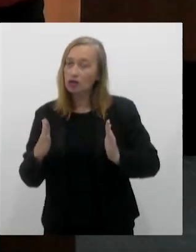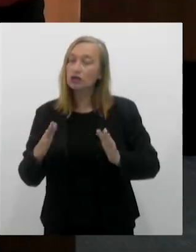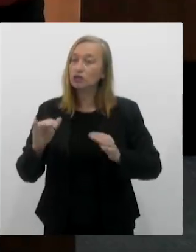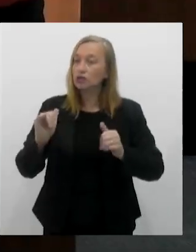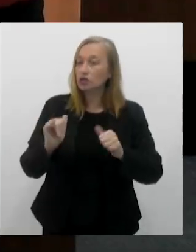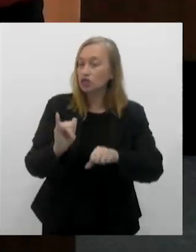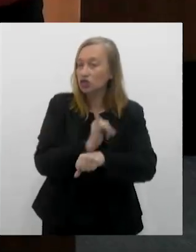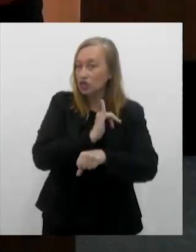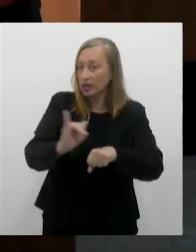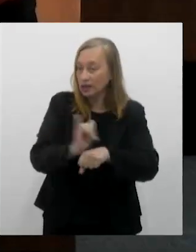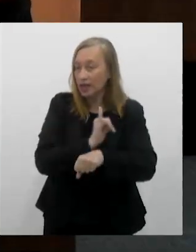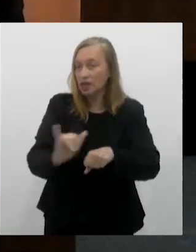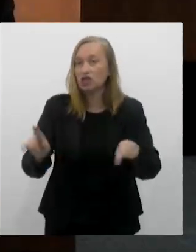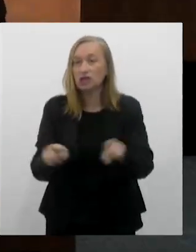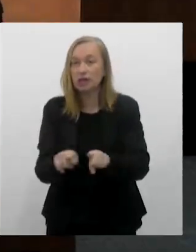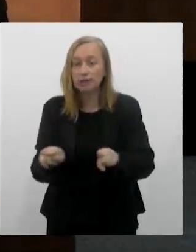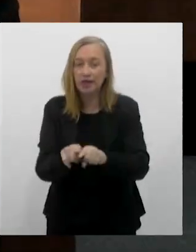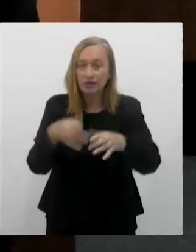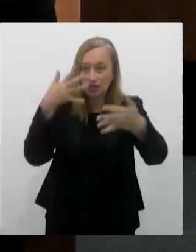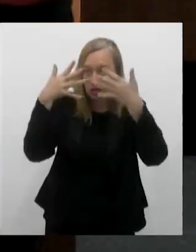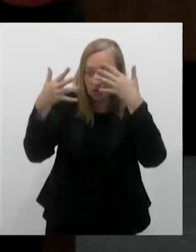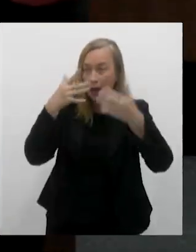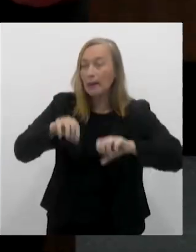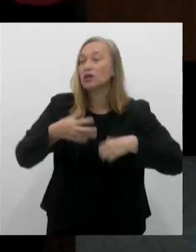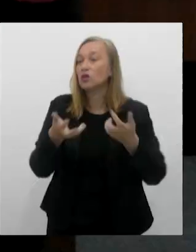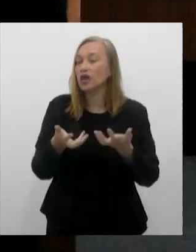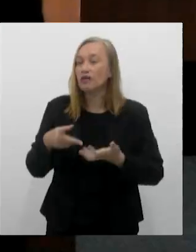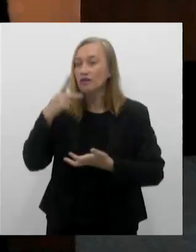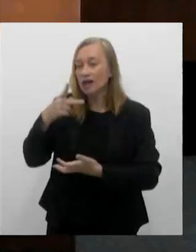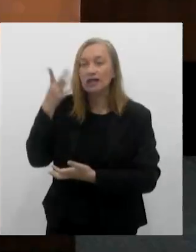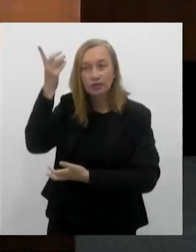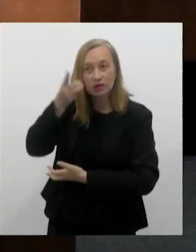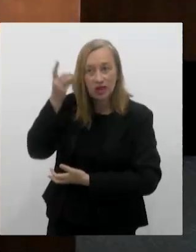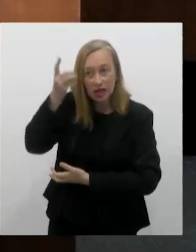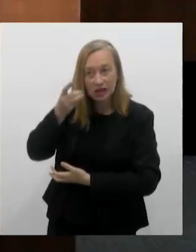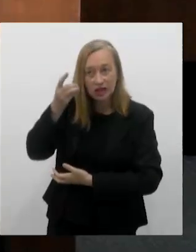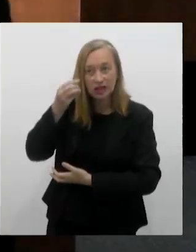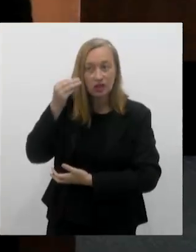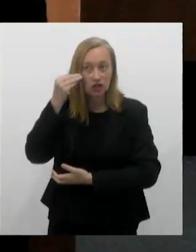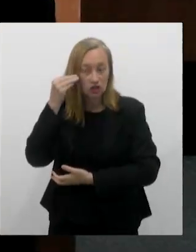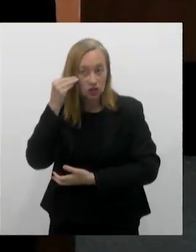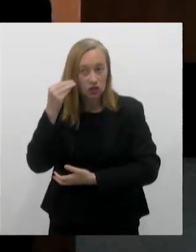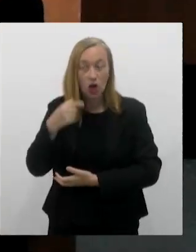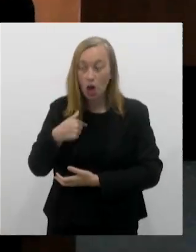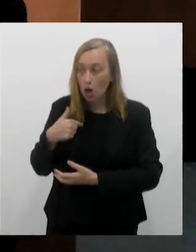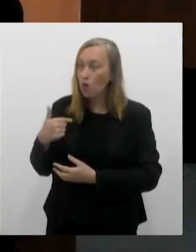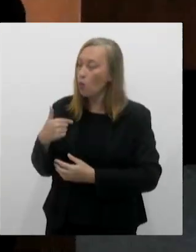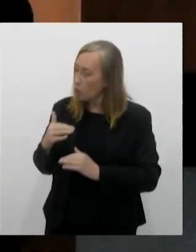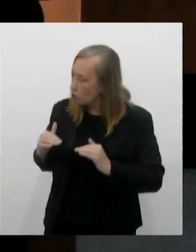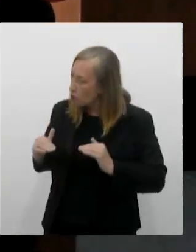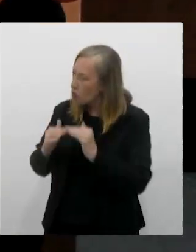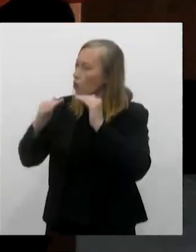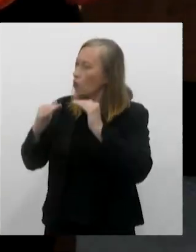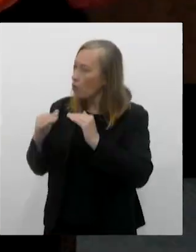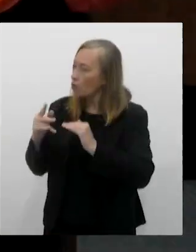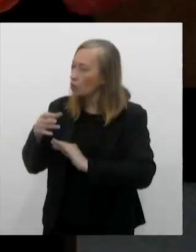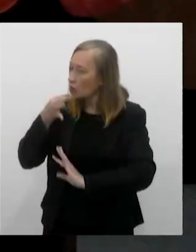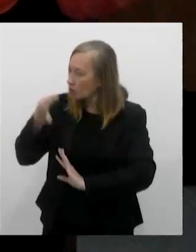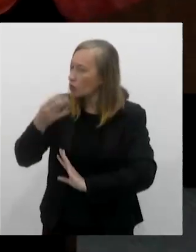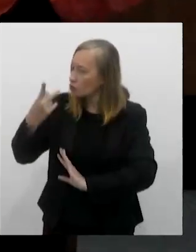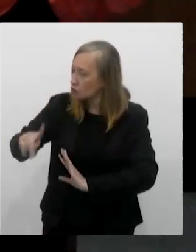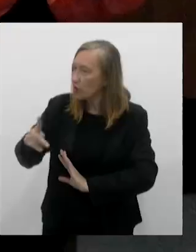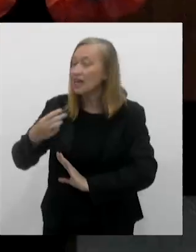mecanismos também de transparência. Mas eu quero dizer, deputada Tia Ju, que eu acato a sua sugestão.